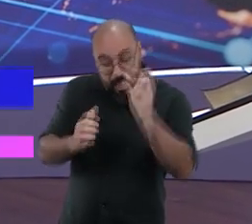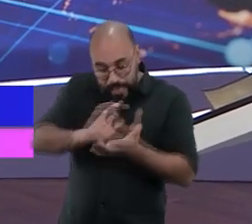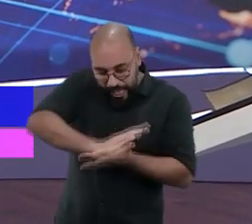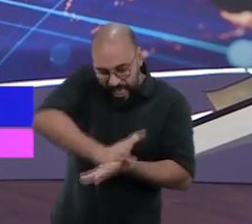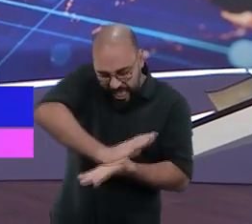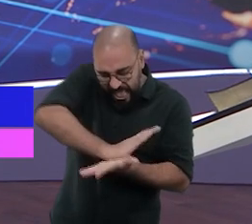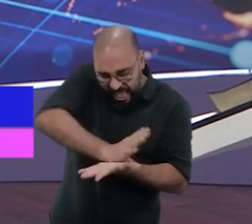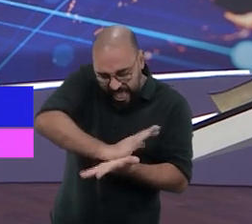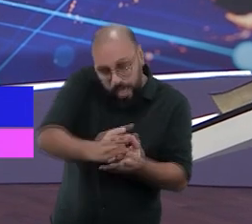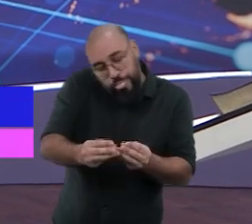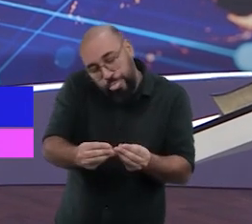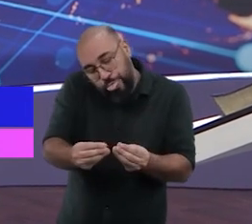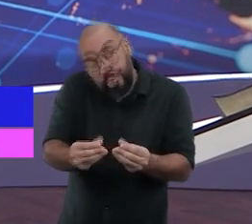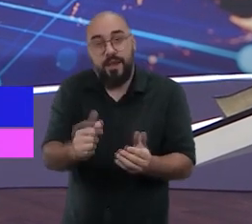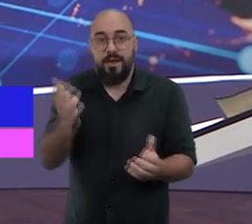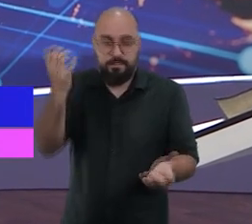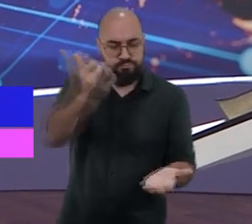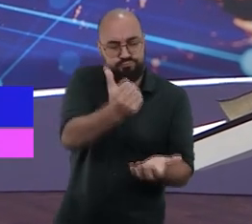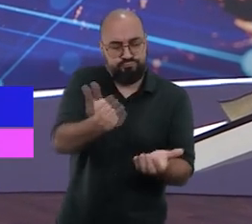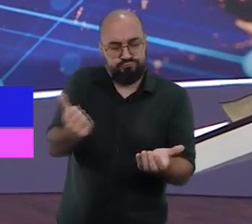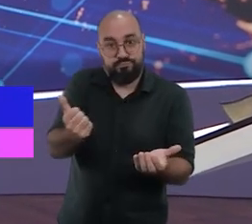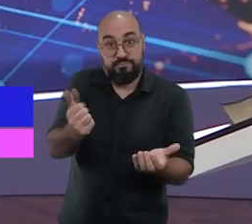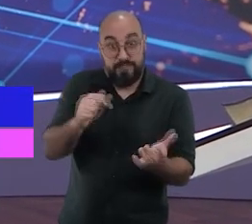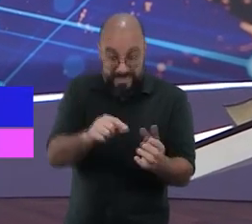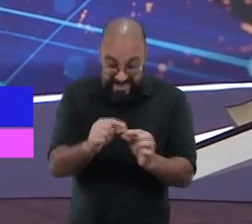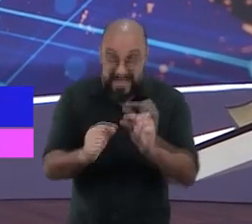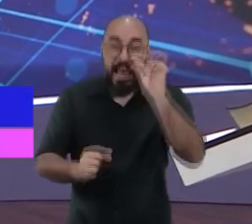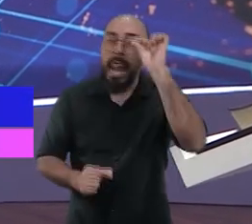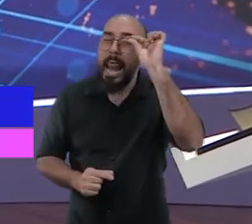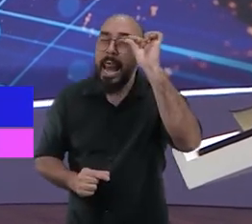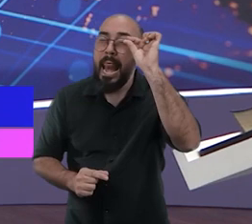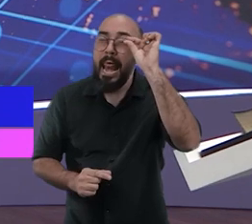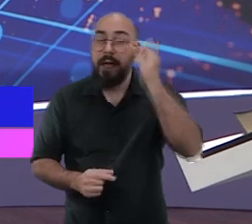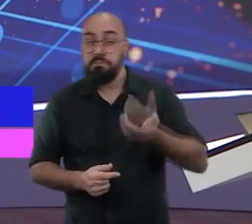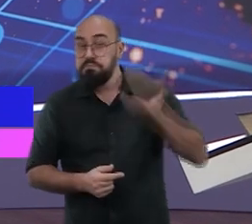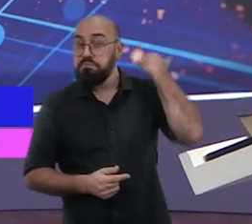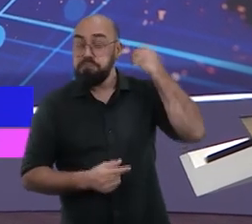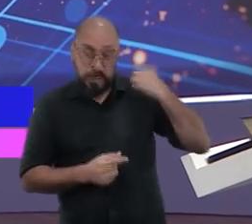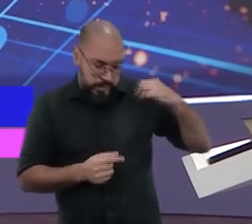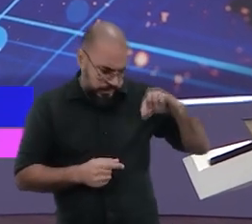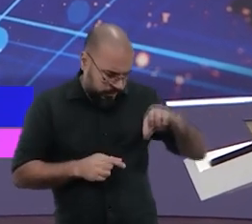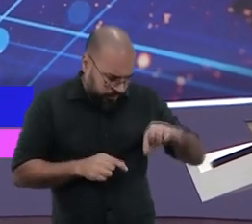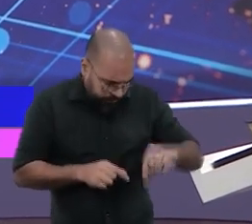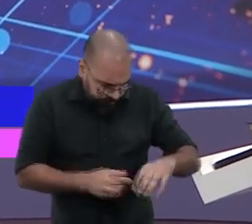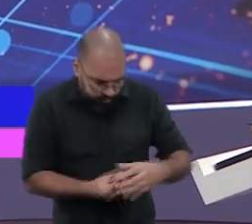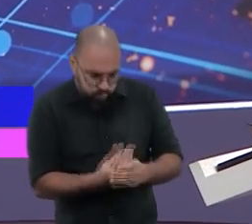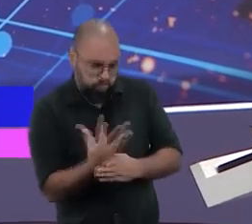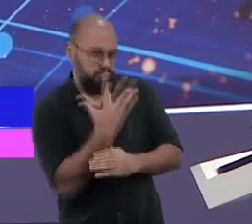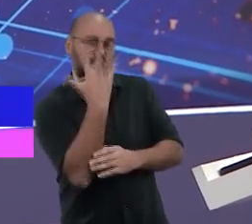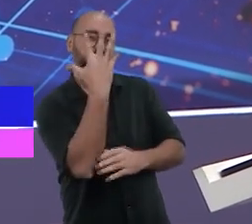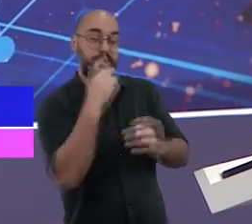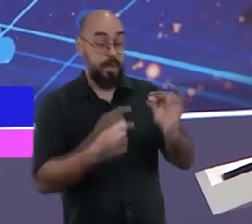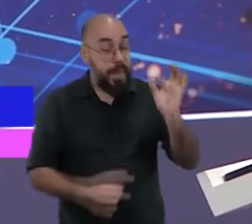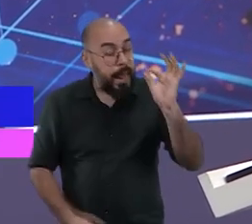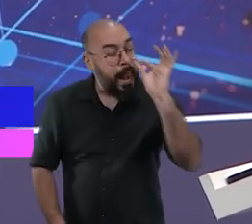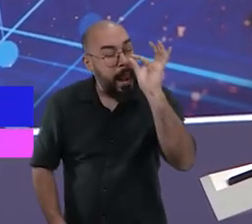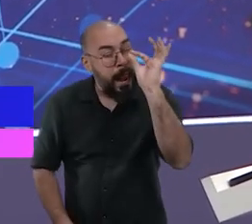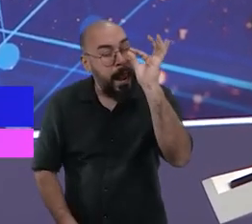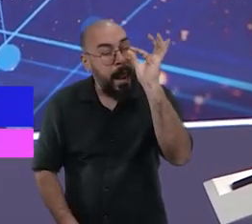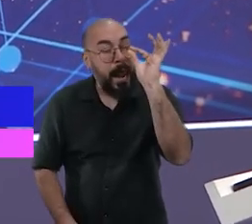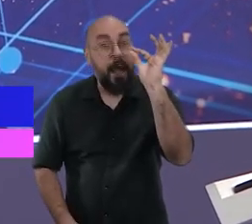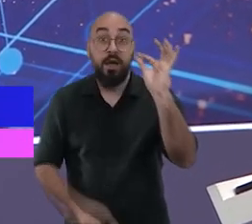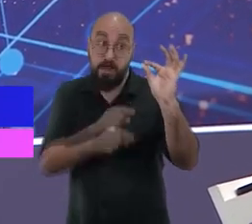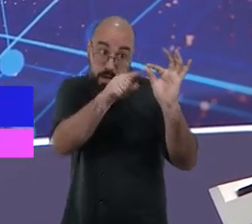o tamanho da minha fé? Como é que eu posso saber se eu tenho uma fé que está grande ou uma fé que está muito pequena?